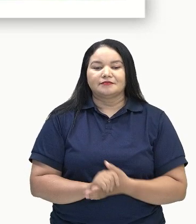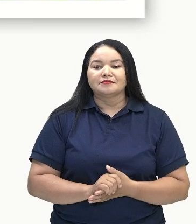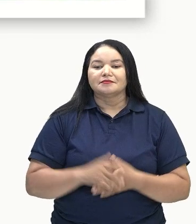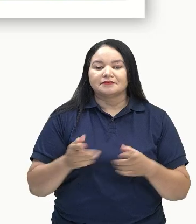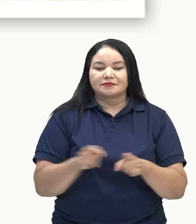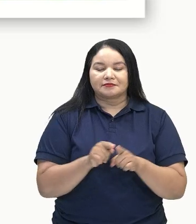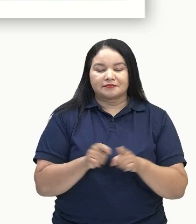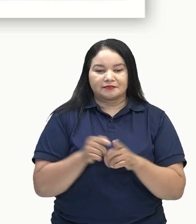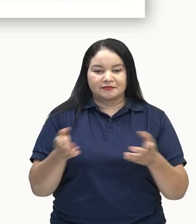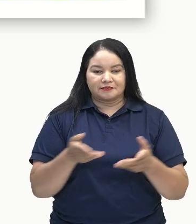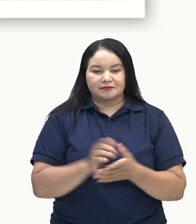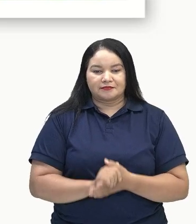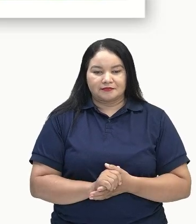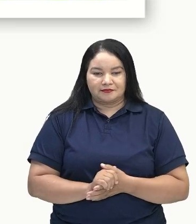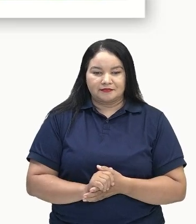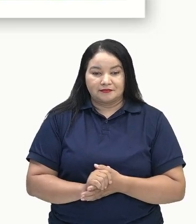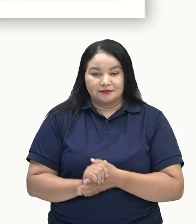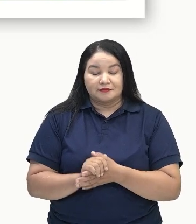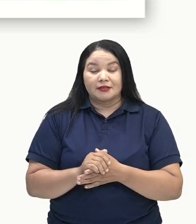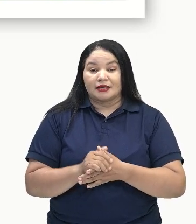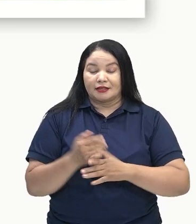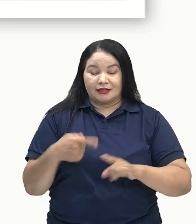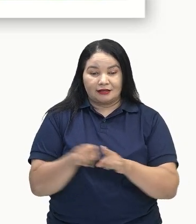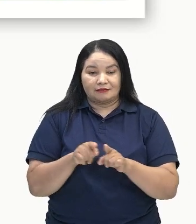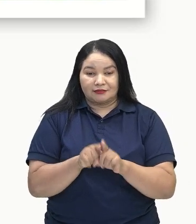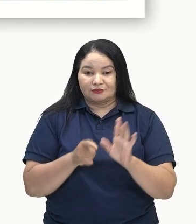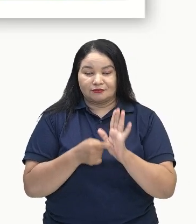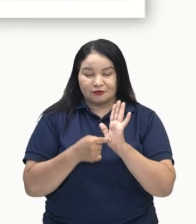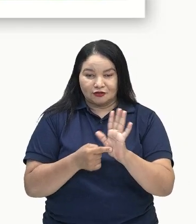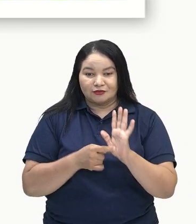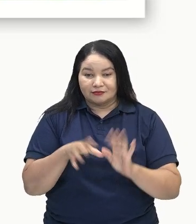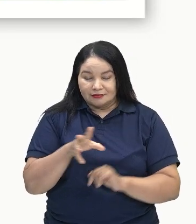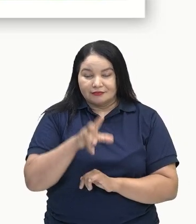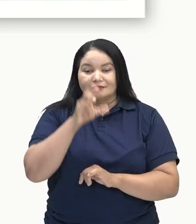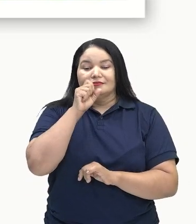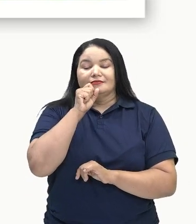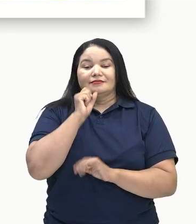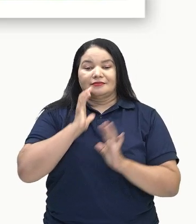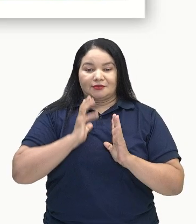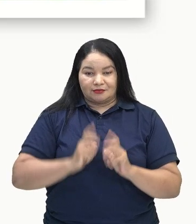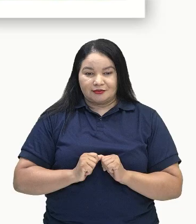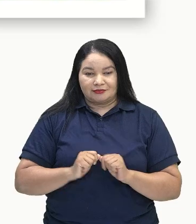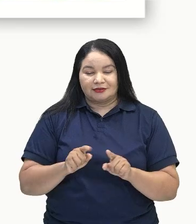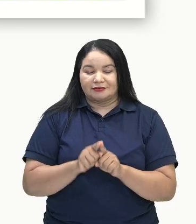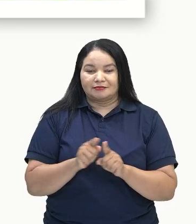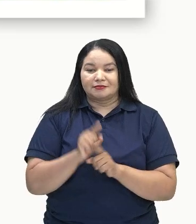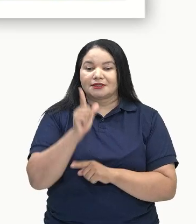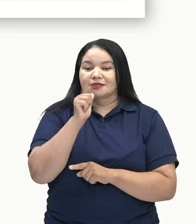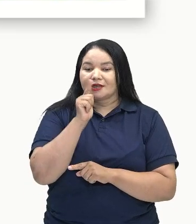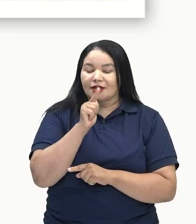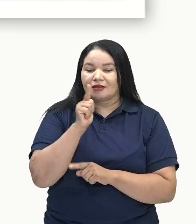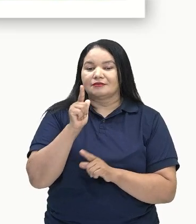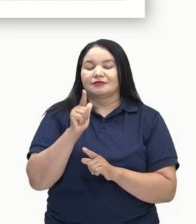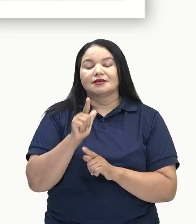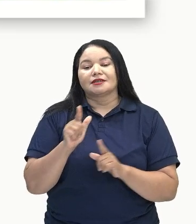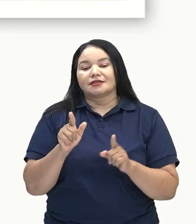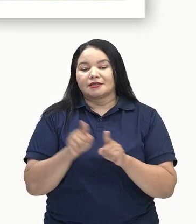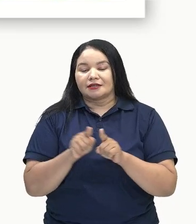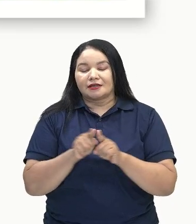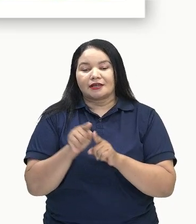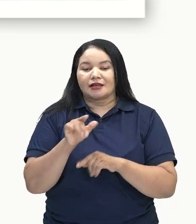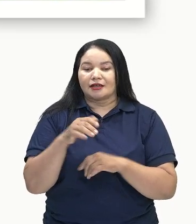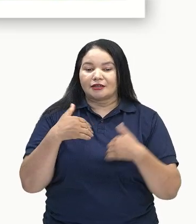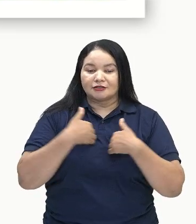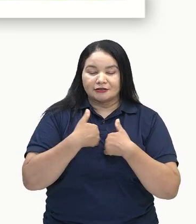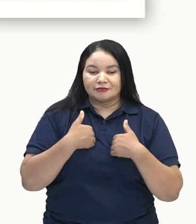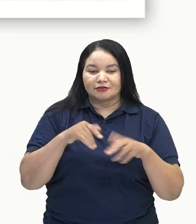animals. Então, ela nos dá um ar puro, água, muitos animais. Então, com certeza ela faz isso.